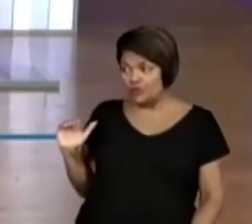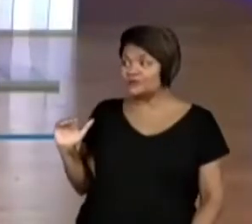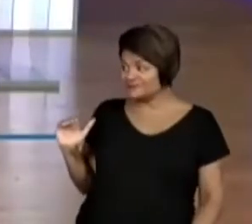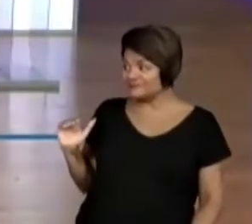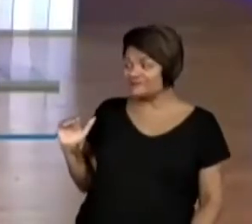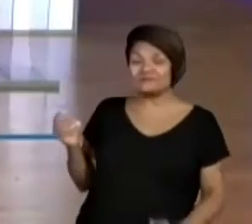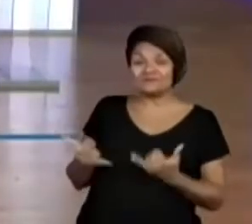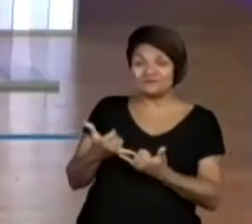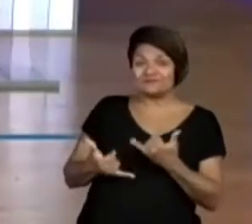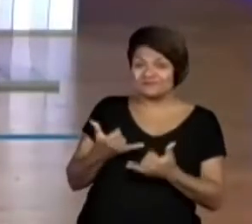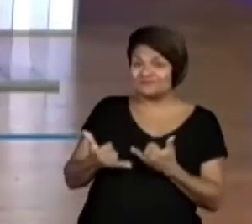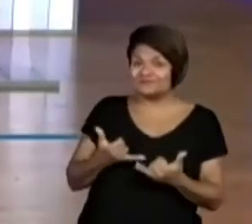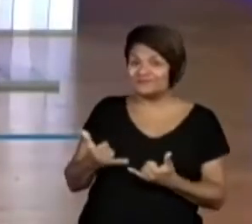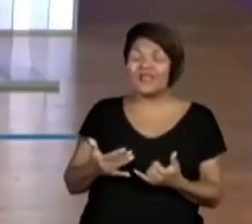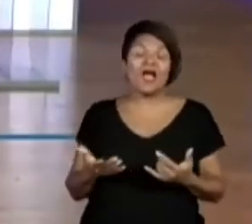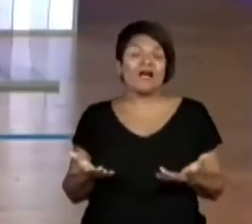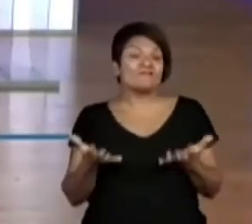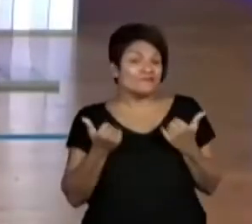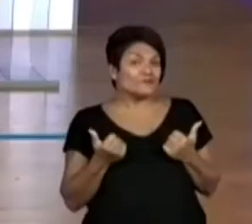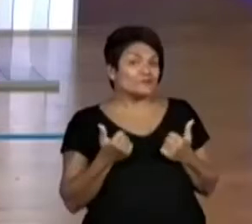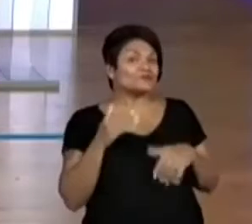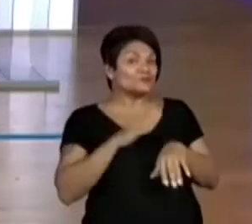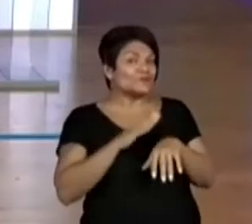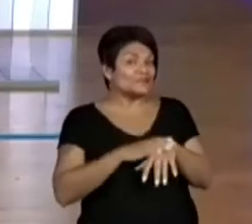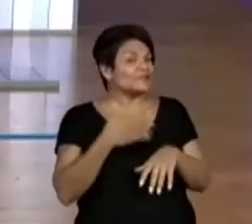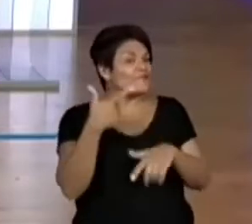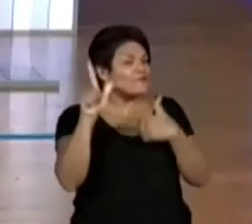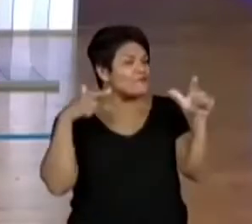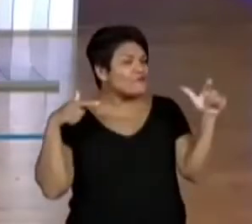gente vai poder brincar com outras parlendas.